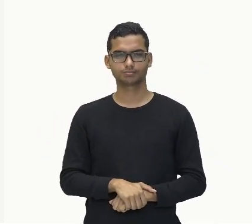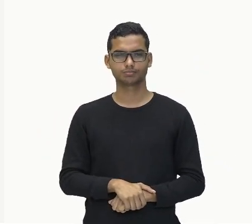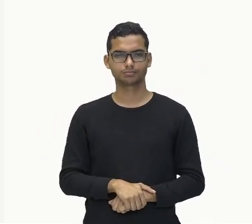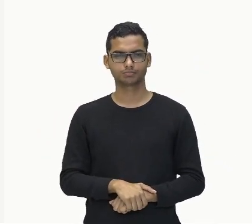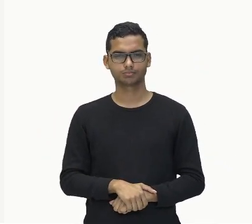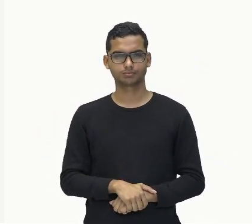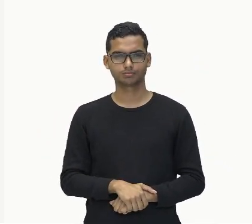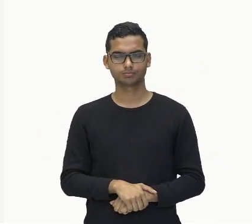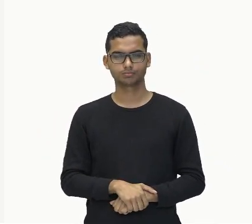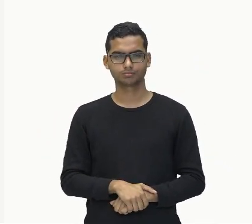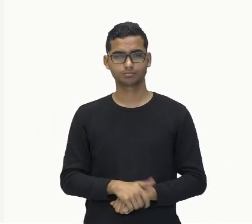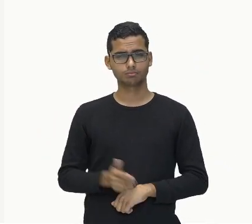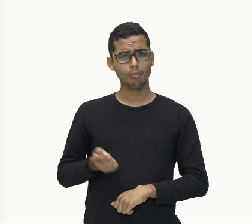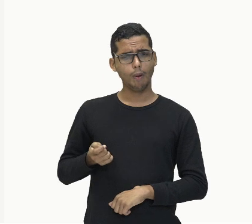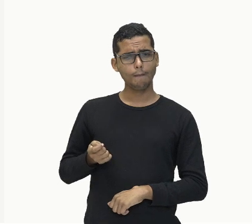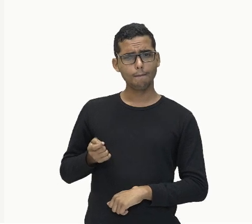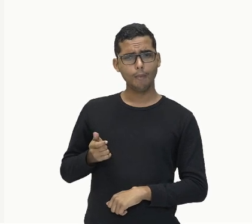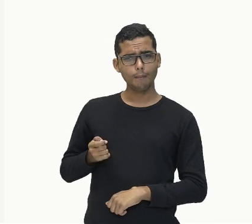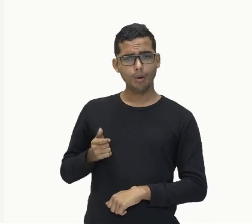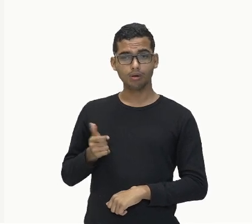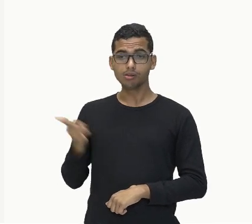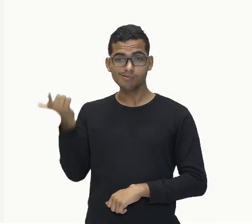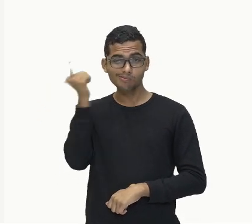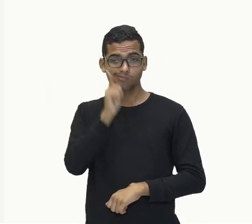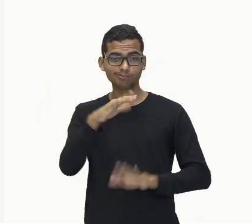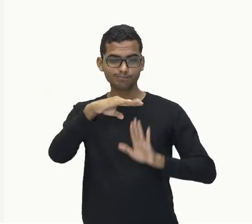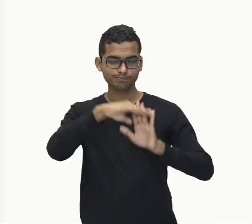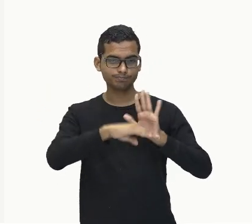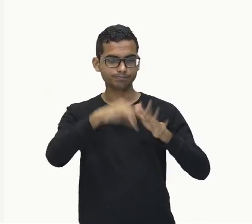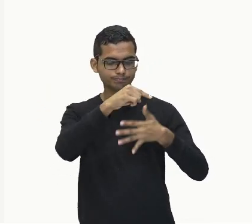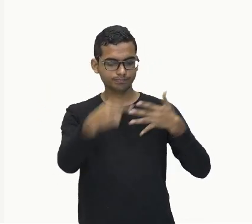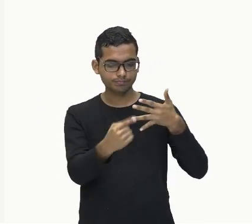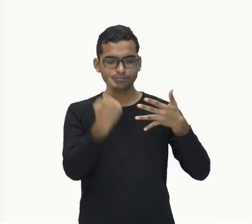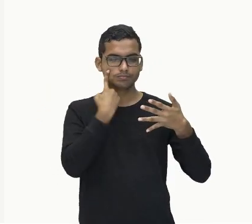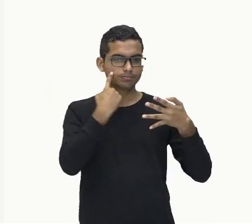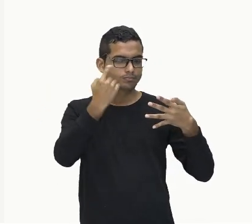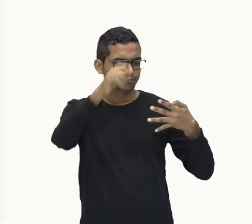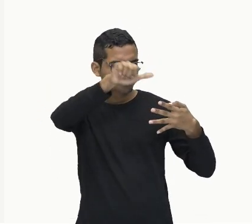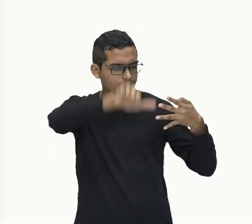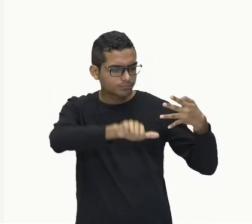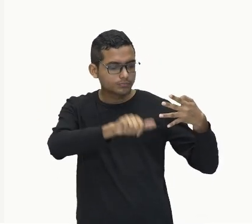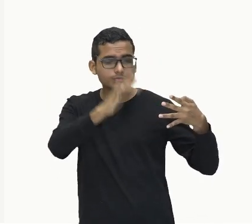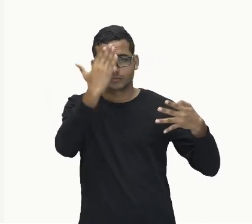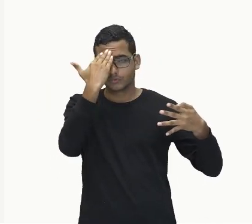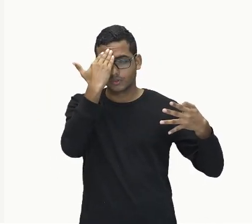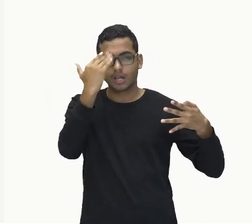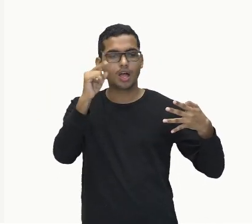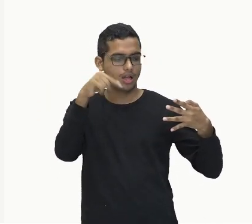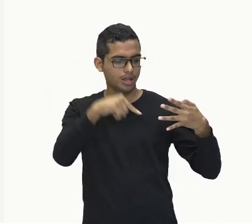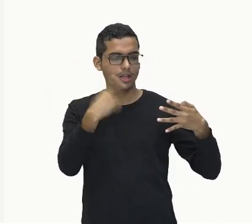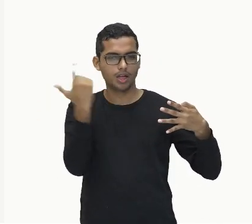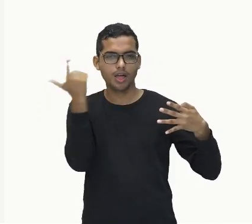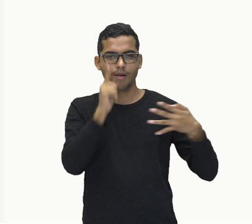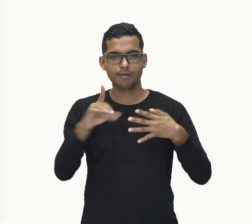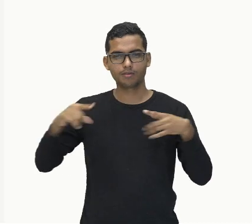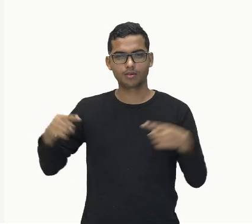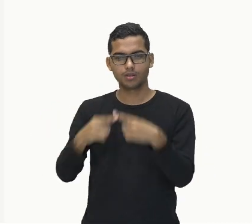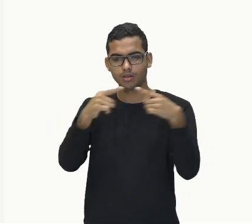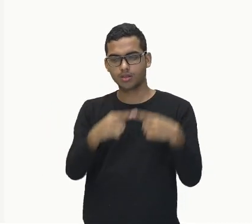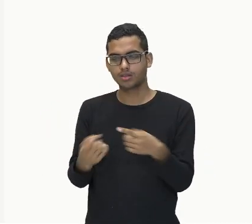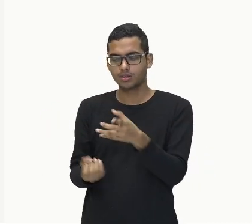foram poucas, a gente consegue listar elas e verificar que realmente, de fato, serão 6